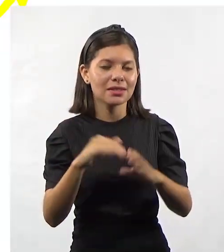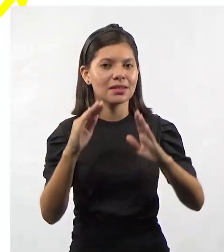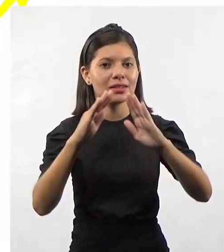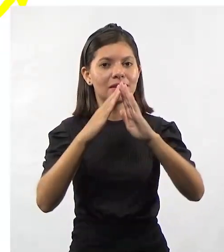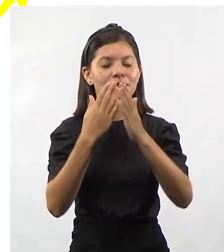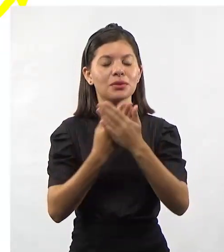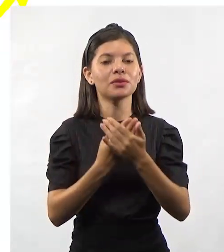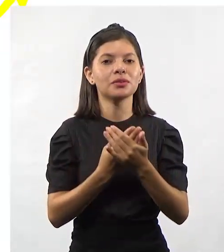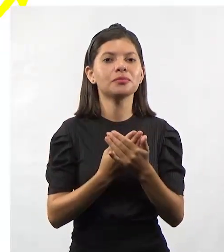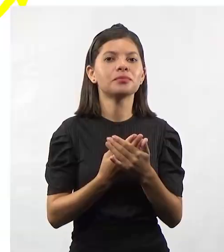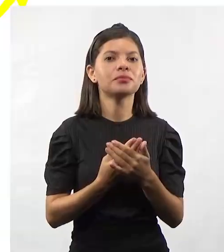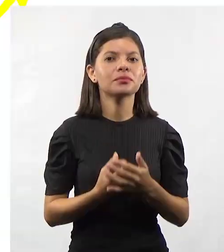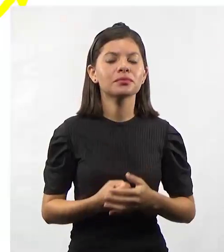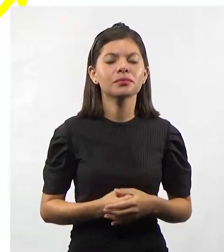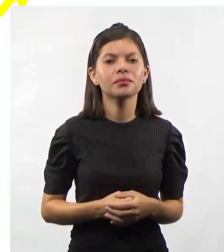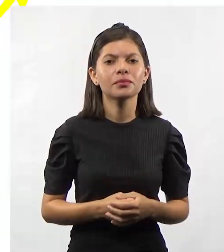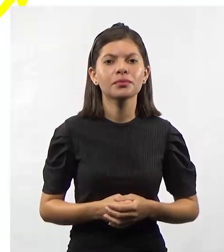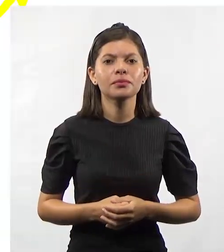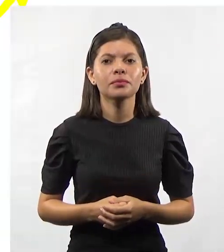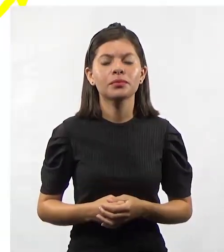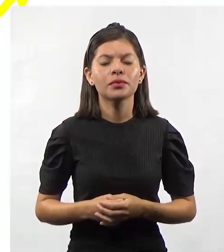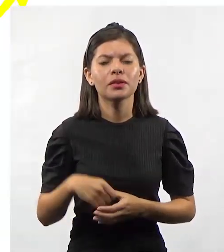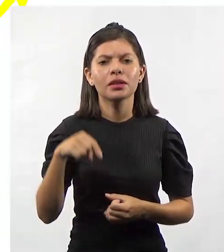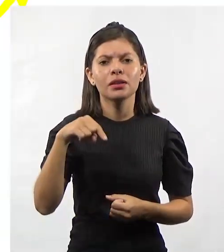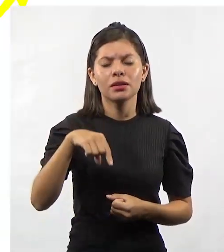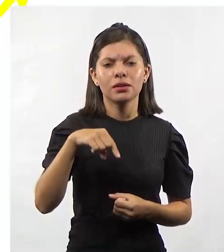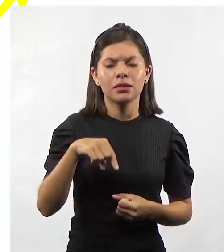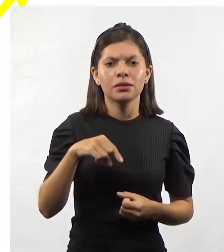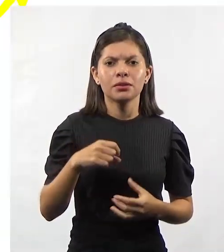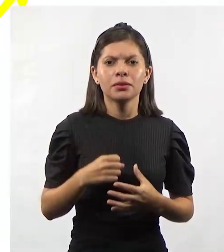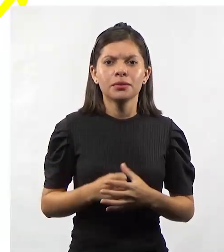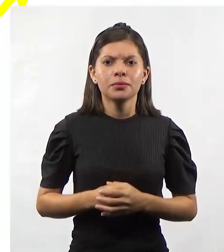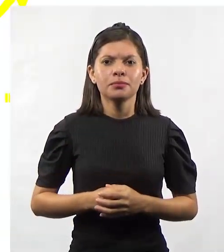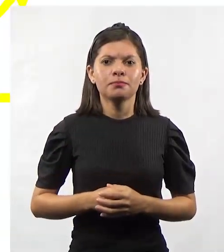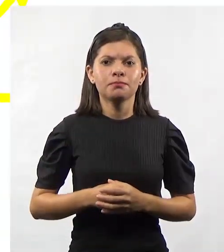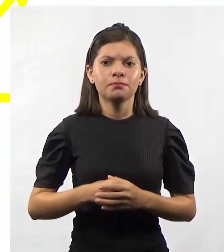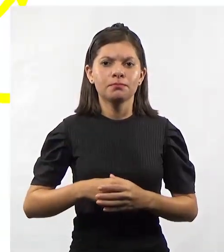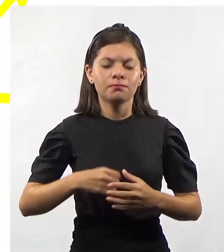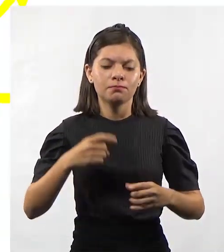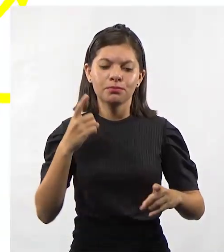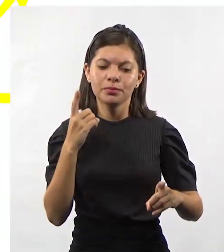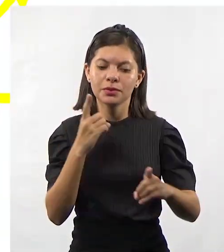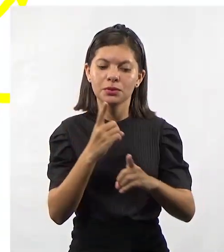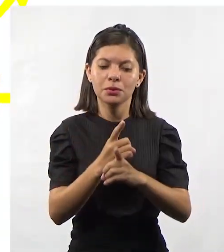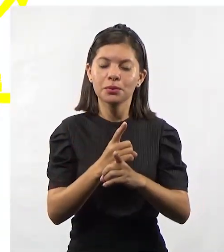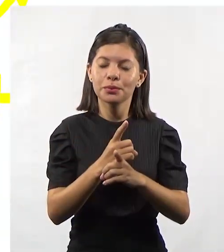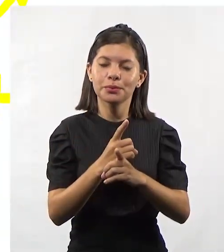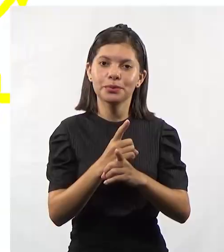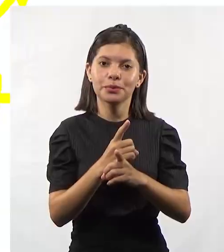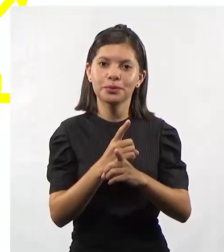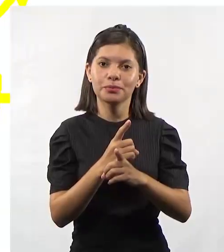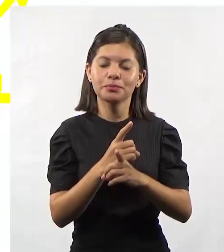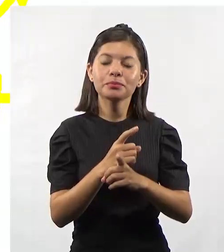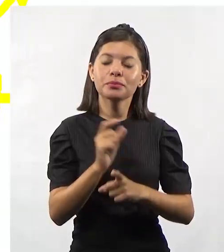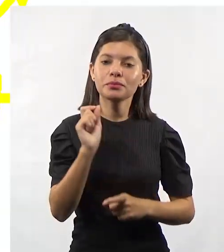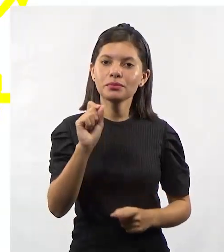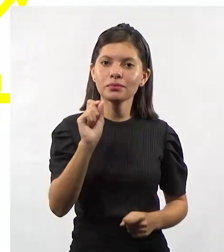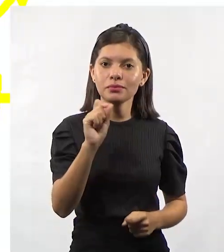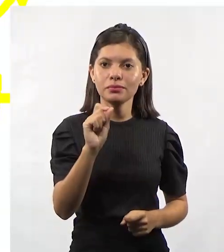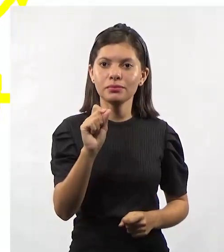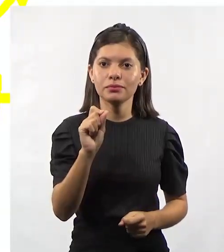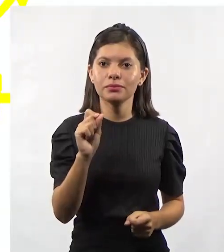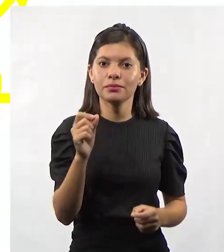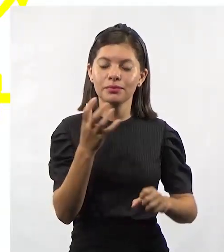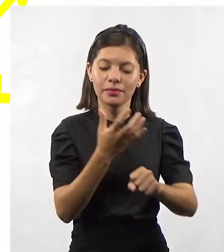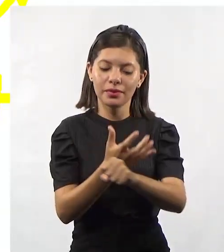né? Que isso aqui vai de encontro, né, vai ao encontro, melhor dizendo,